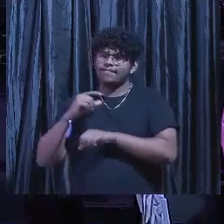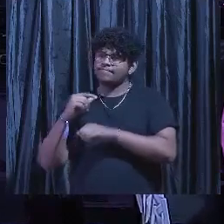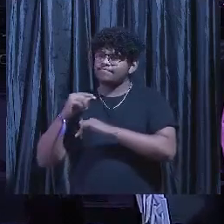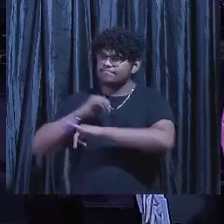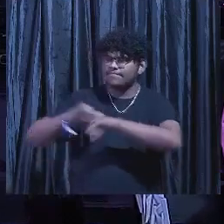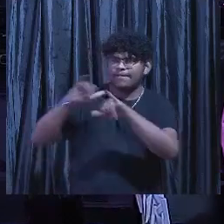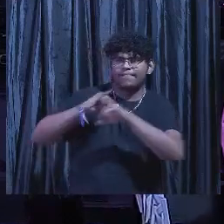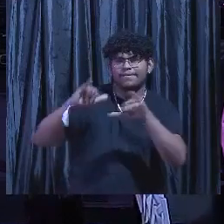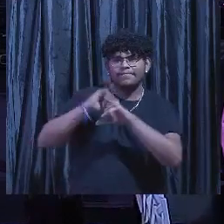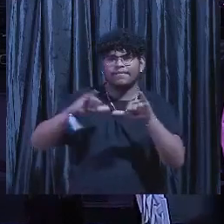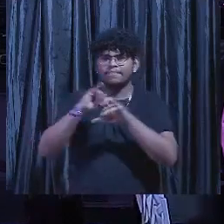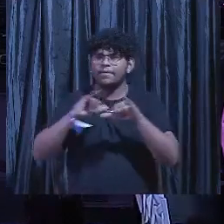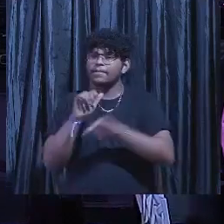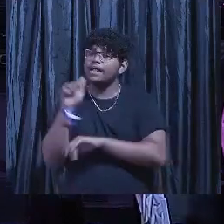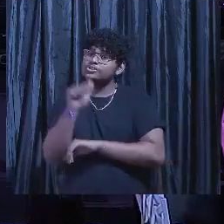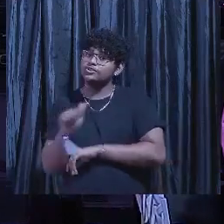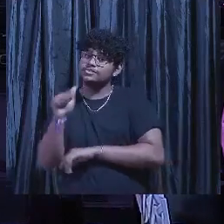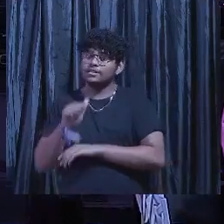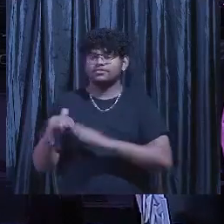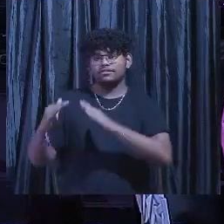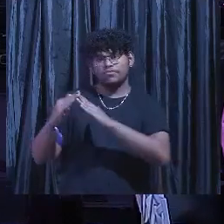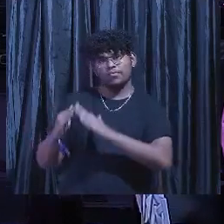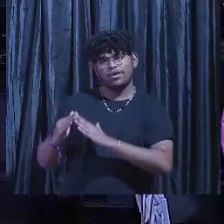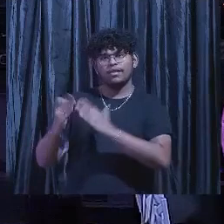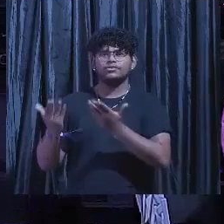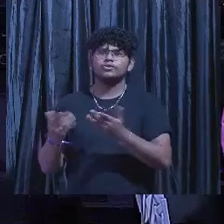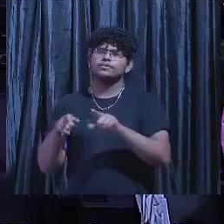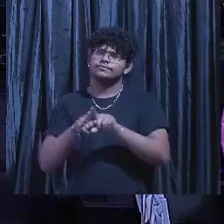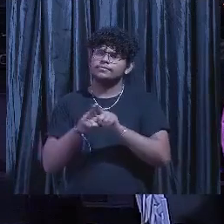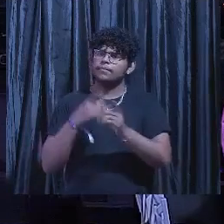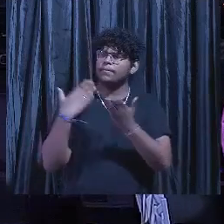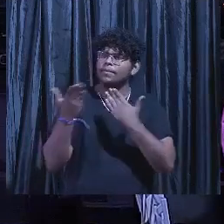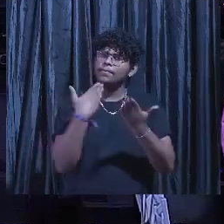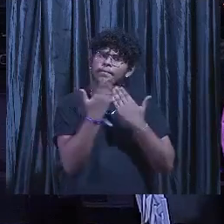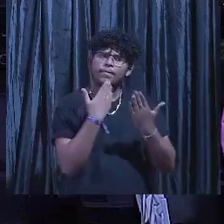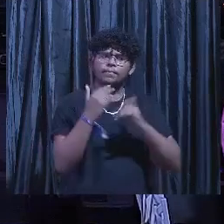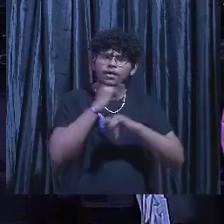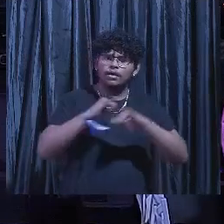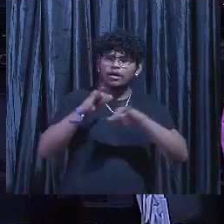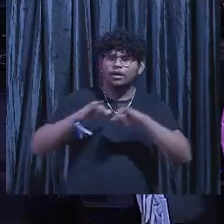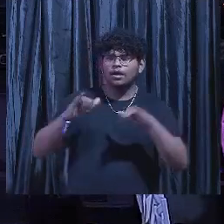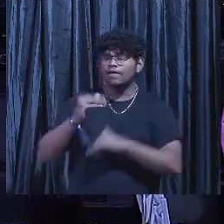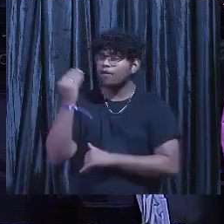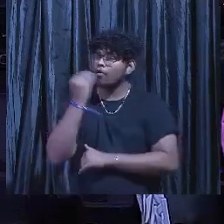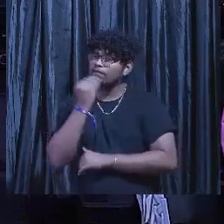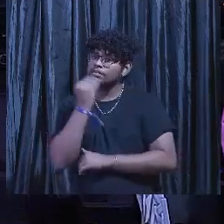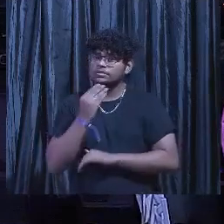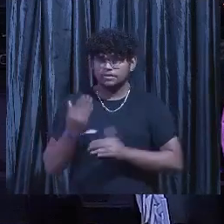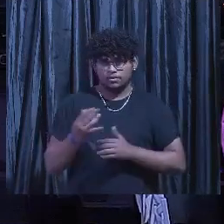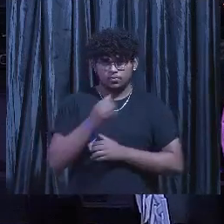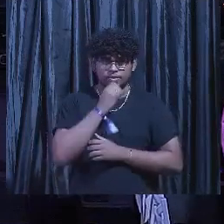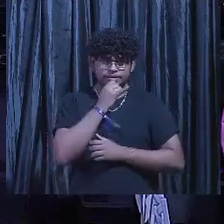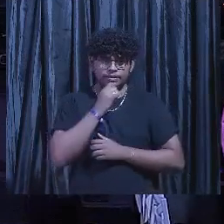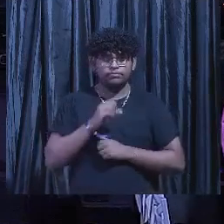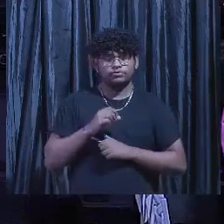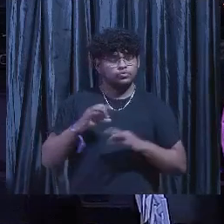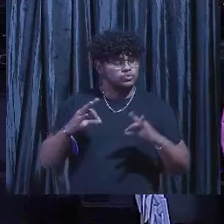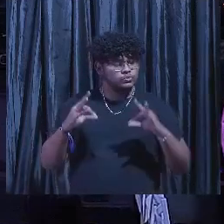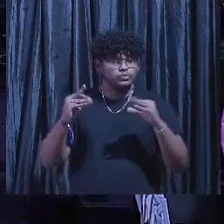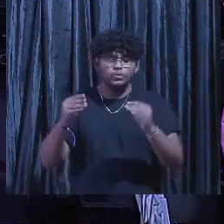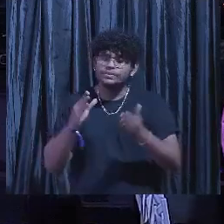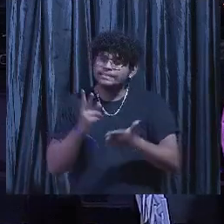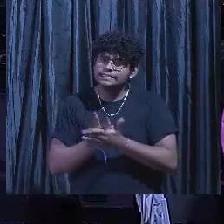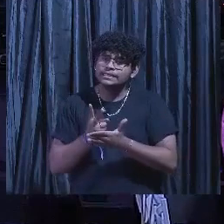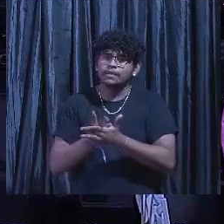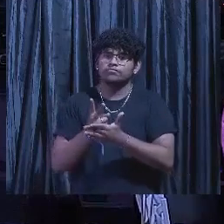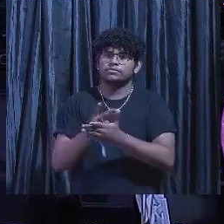mercadinho, no boca a boca, e convencer a galera de todas as vezes que você estiver vivendo a sua vida, fazendo o seu rolê,